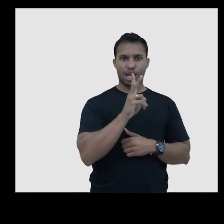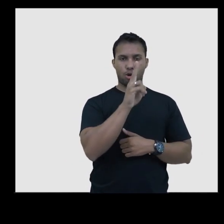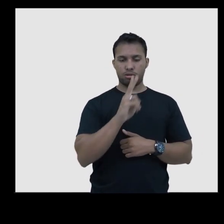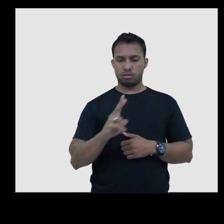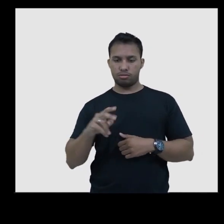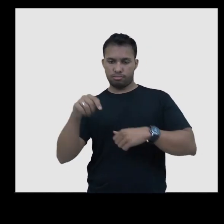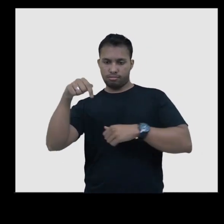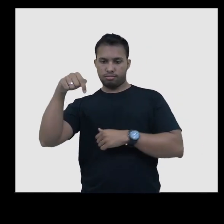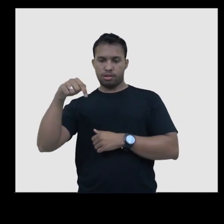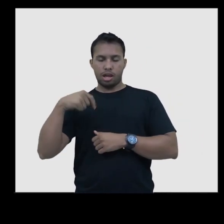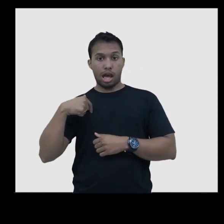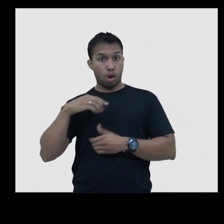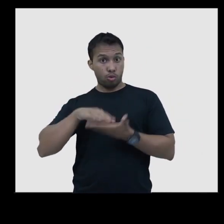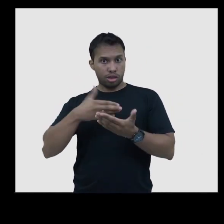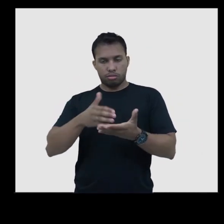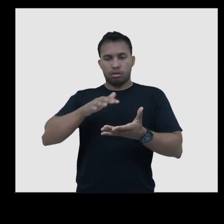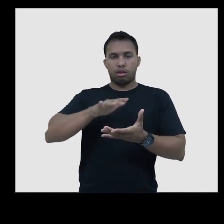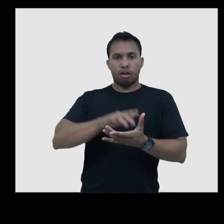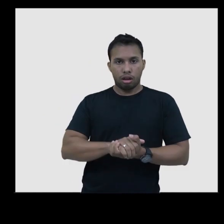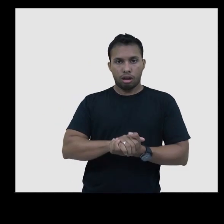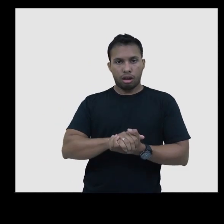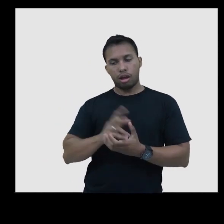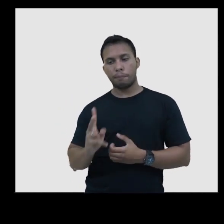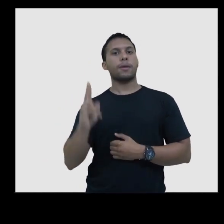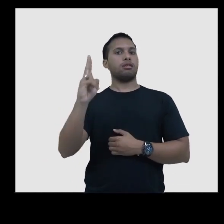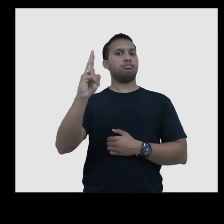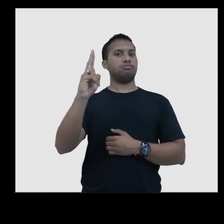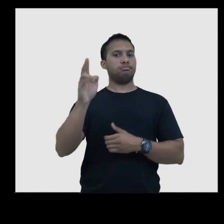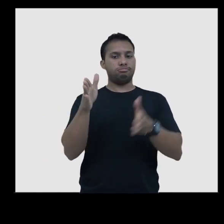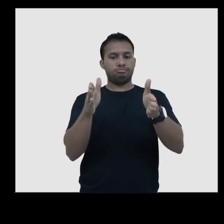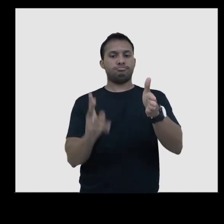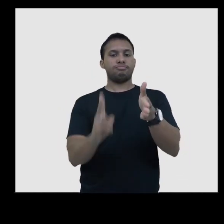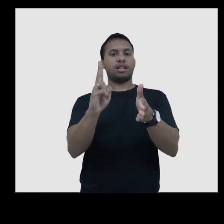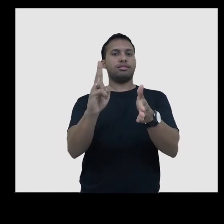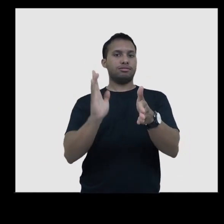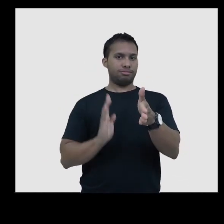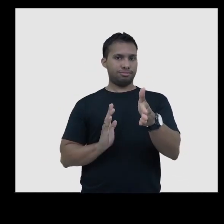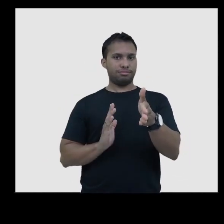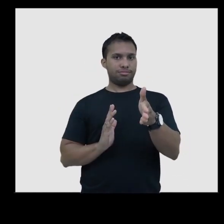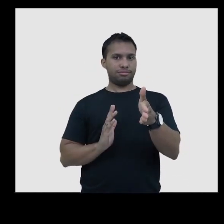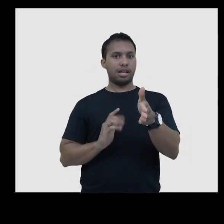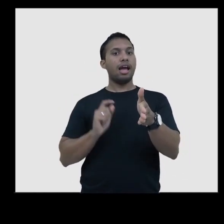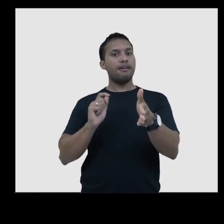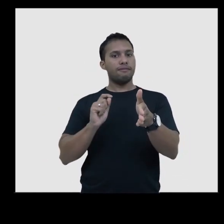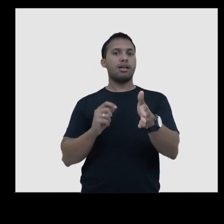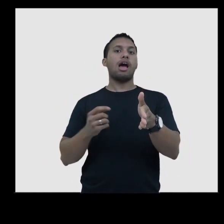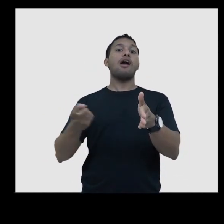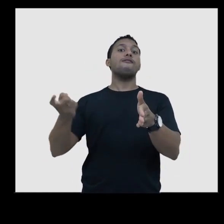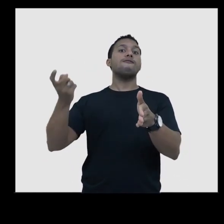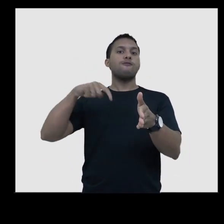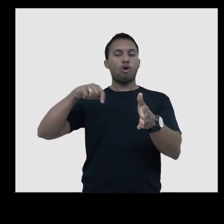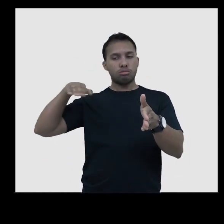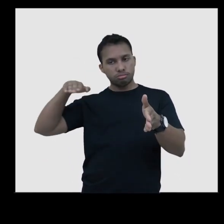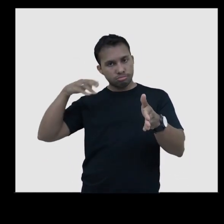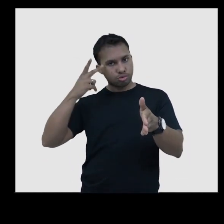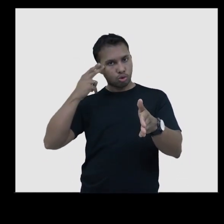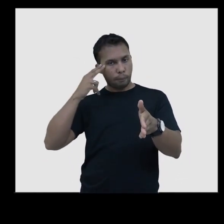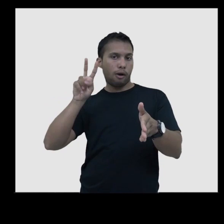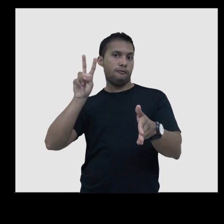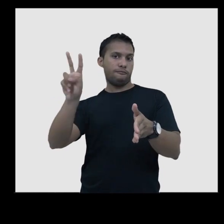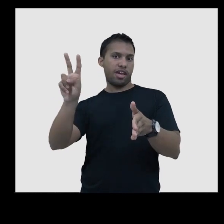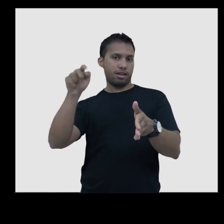Pego a ferramenta de corte e vou lá e faço o corte na camada do intérprete, no vídeo dele. Fiz o